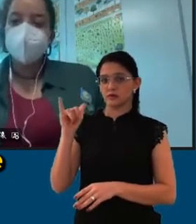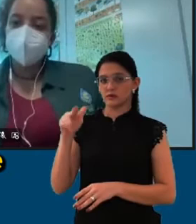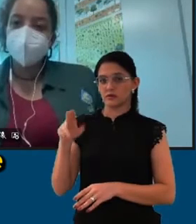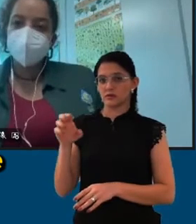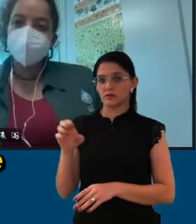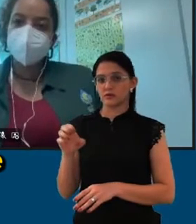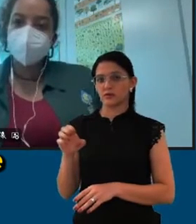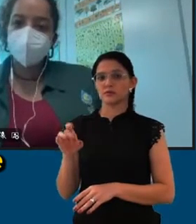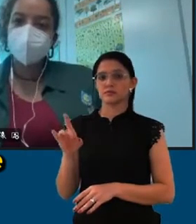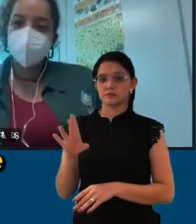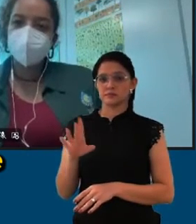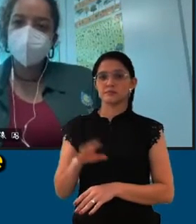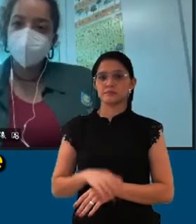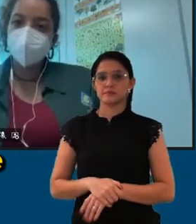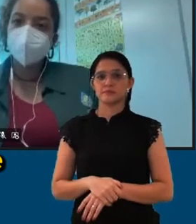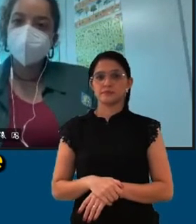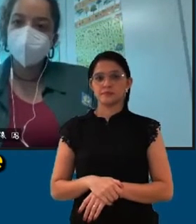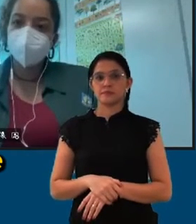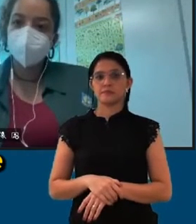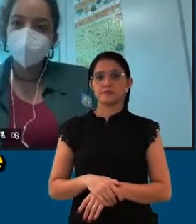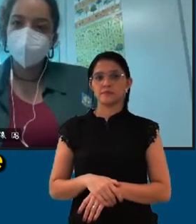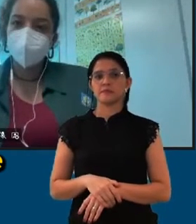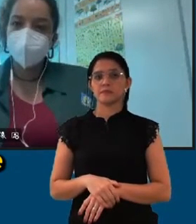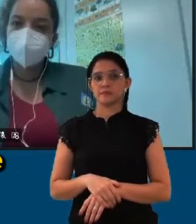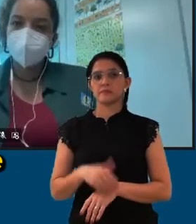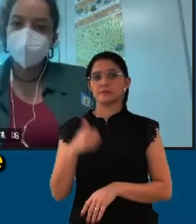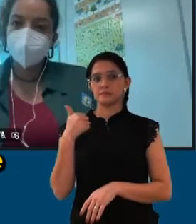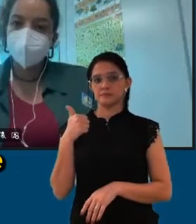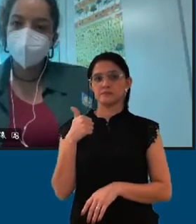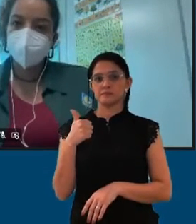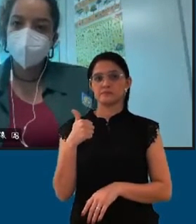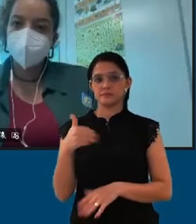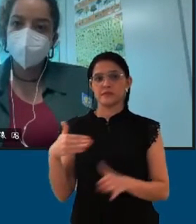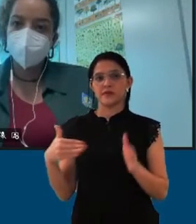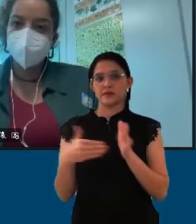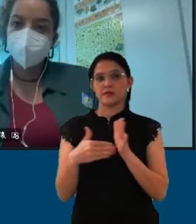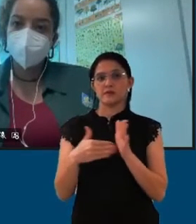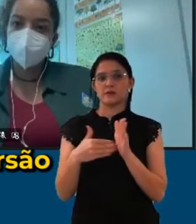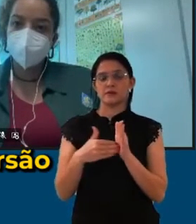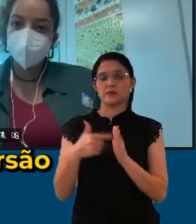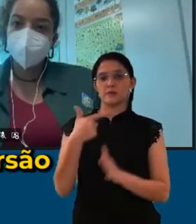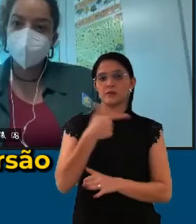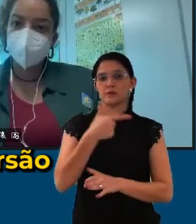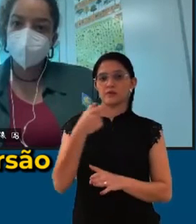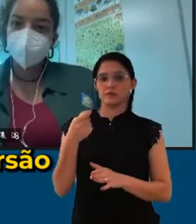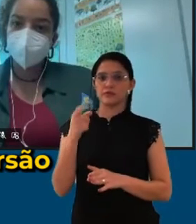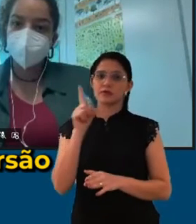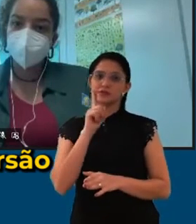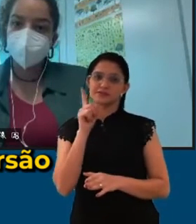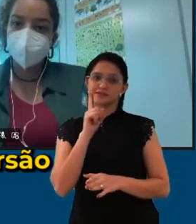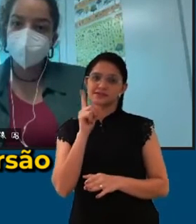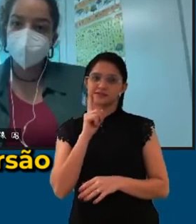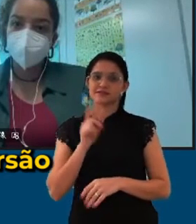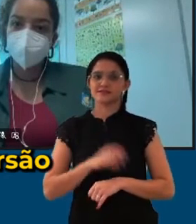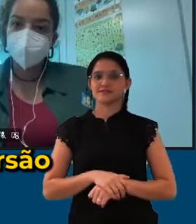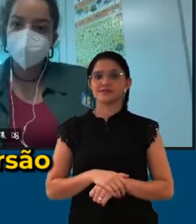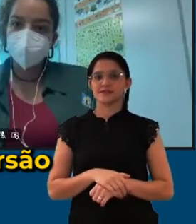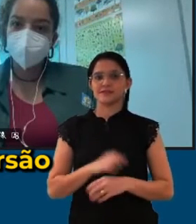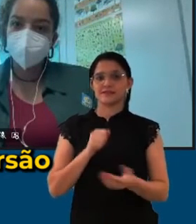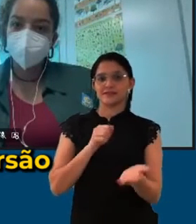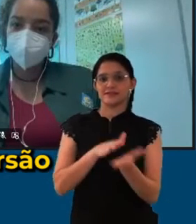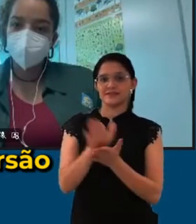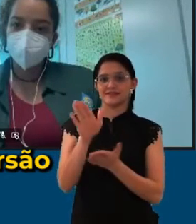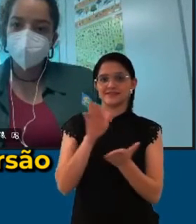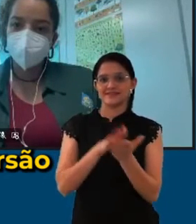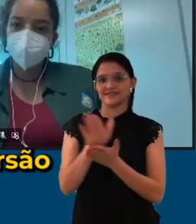só tirar cópia, né? Esses documentos já estão nos autos lá, né? Mas Não é nem cópia, doutor Maroja, não é nem cópia,